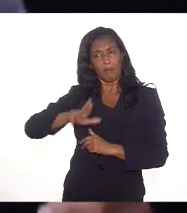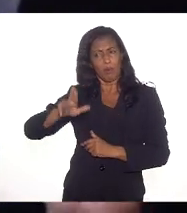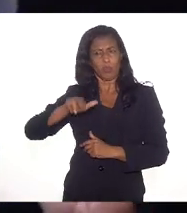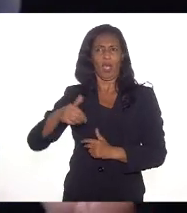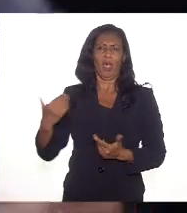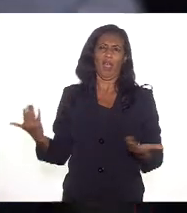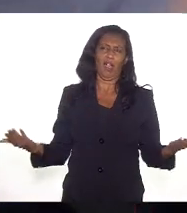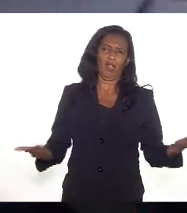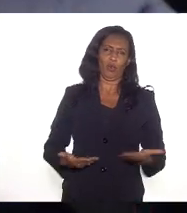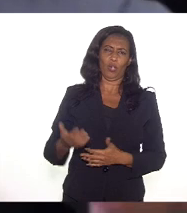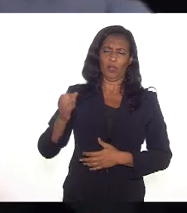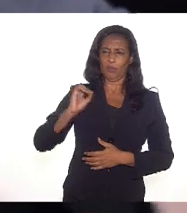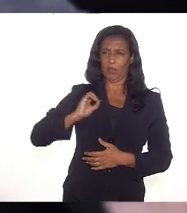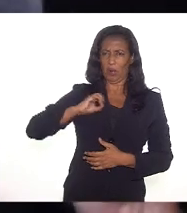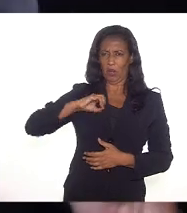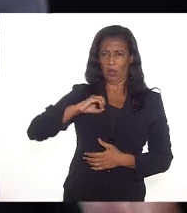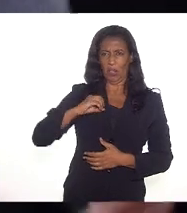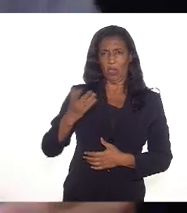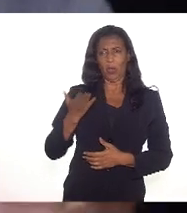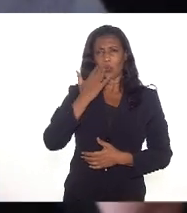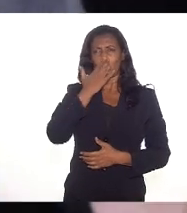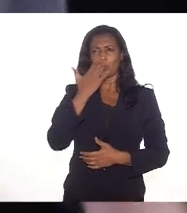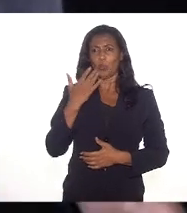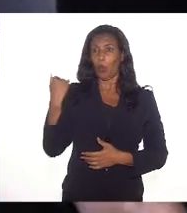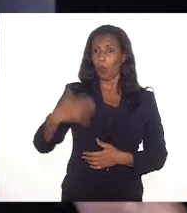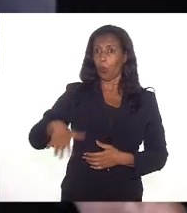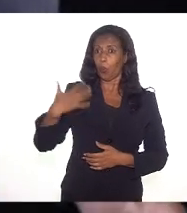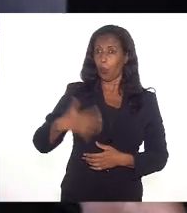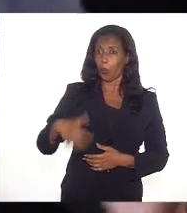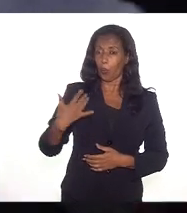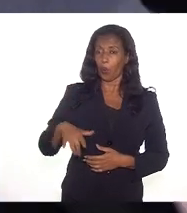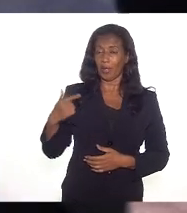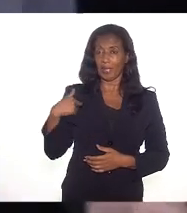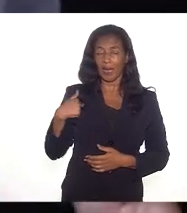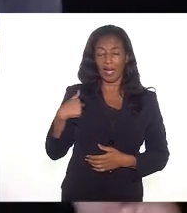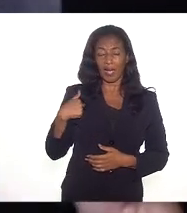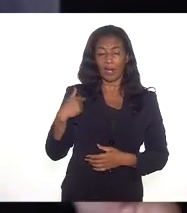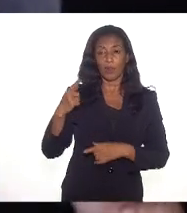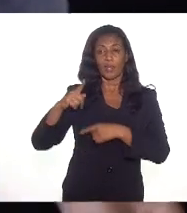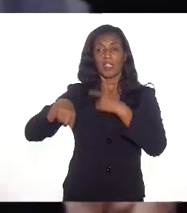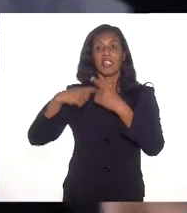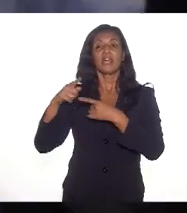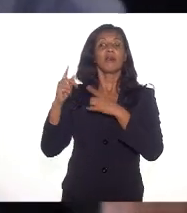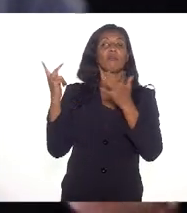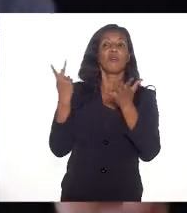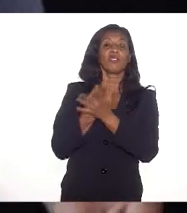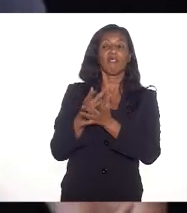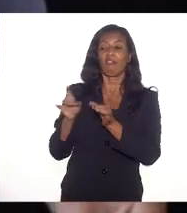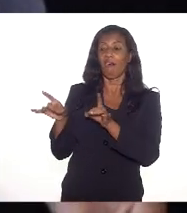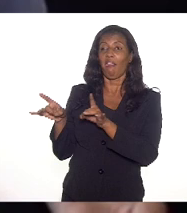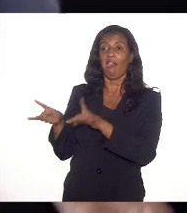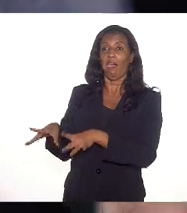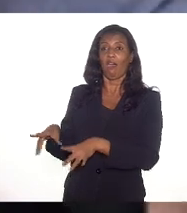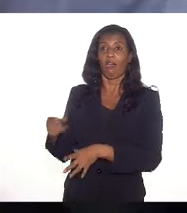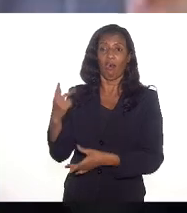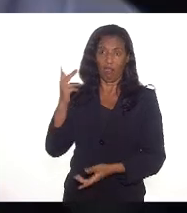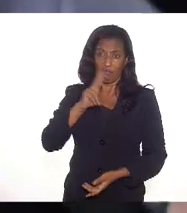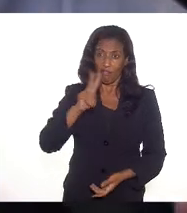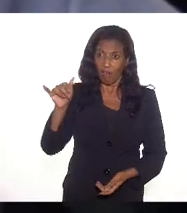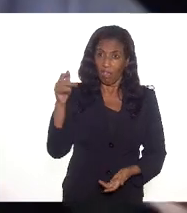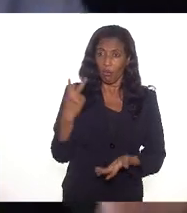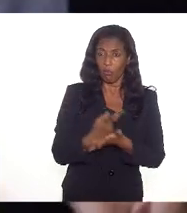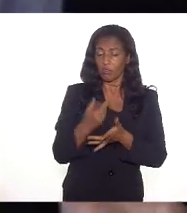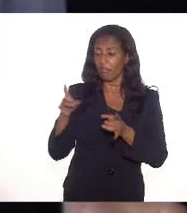botar câmeras, GoPro, qualquer coisa do tipo, que é uma fortuna e que daqui a pouco vai estar jogada, porque é o que vai acontecer,